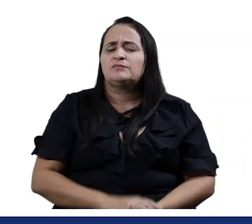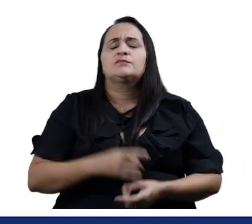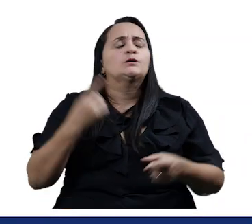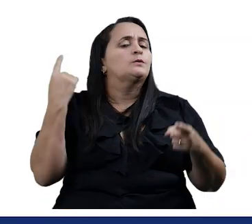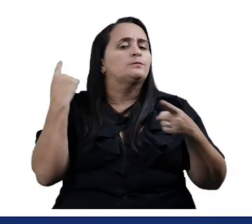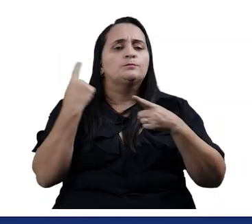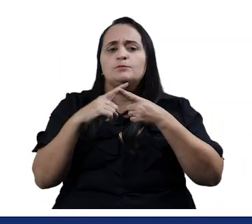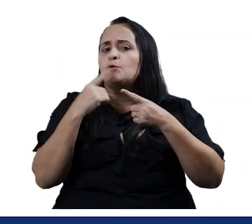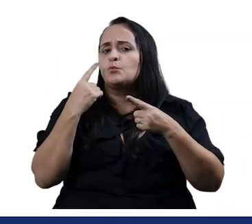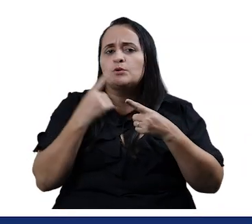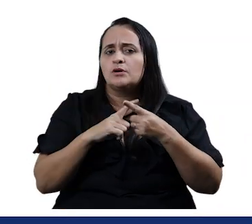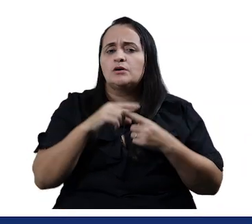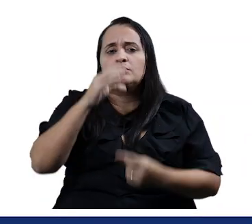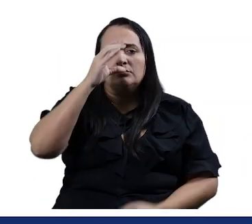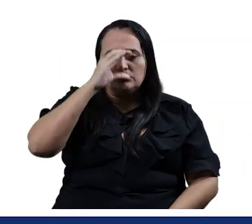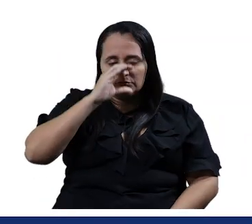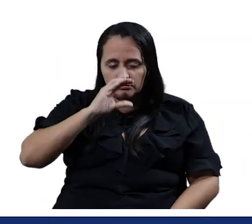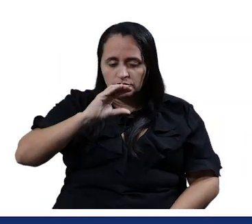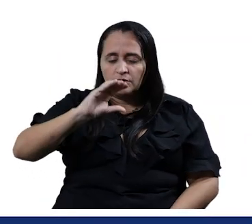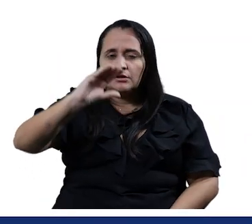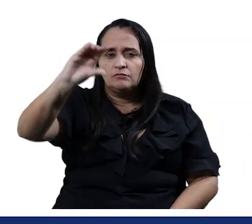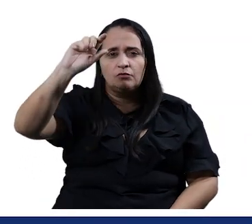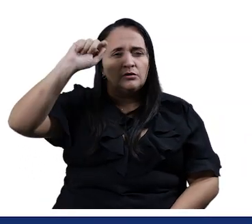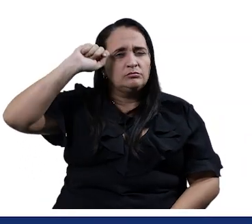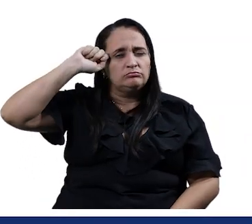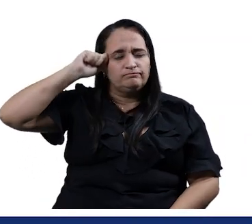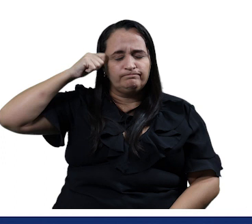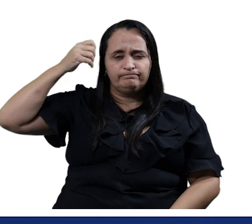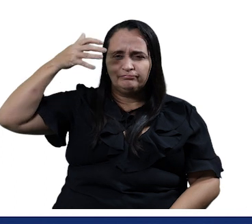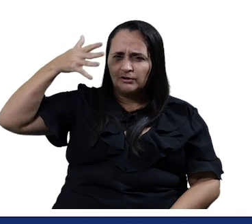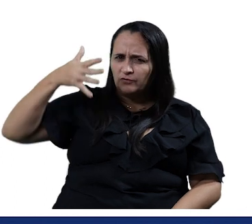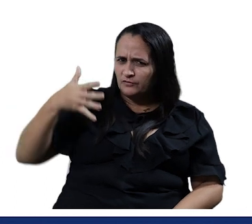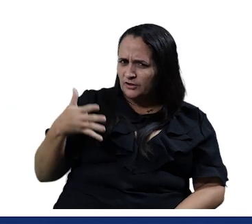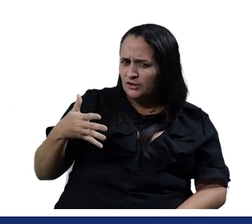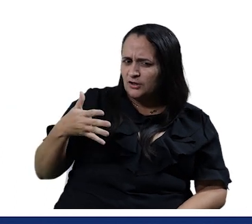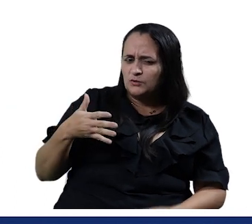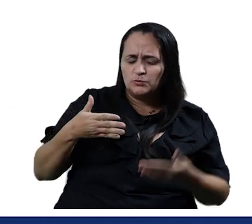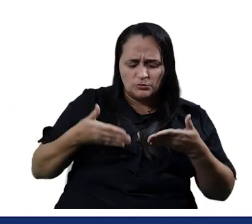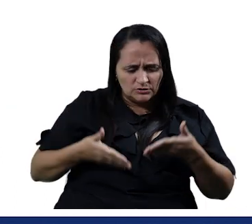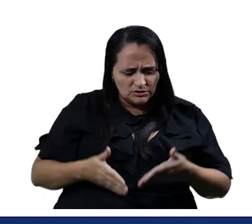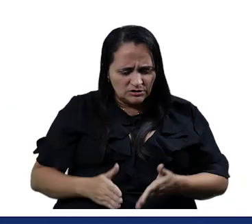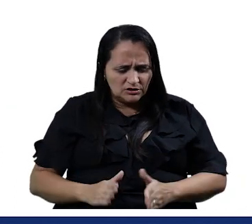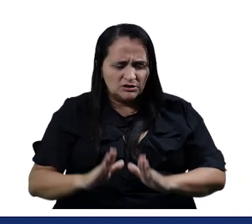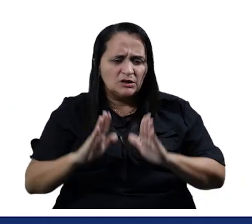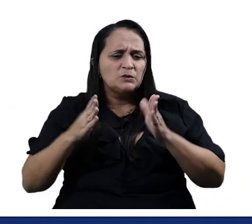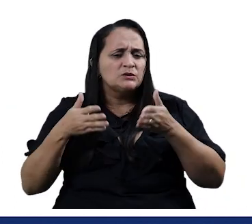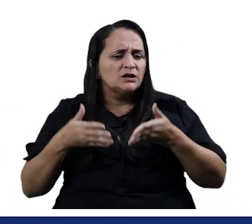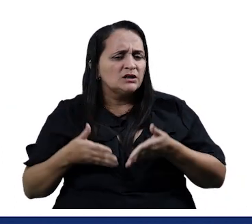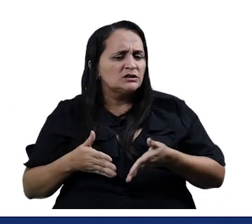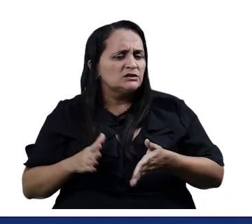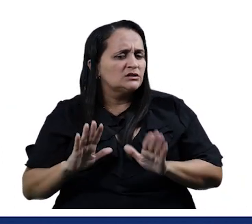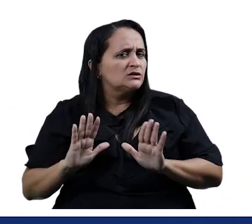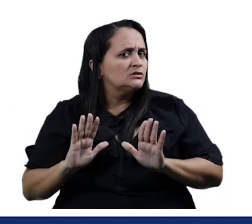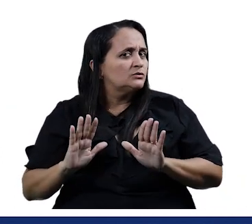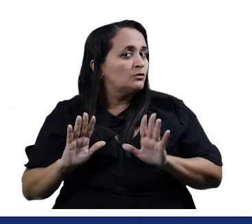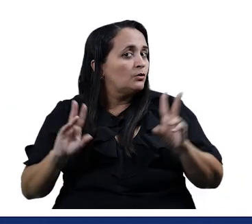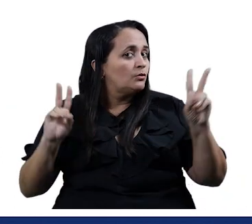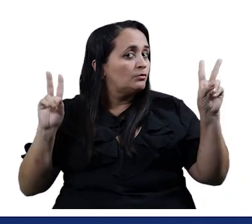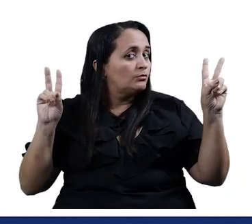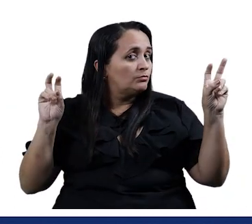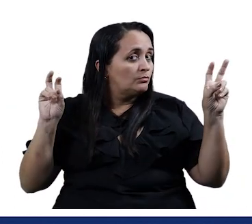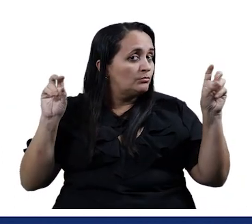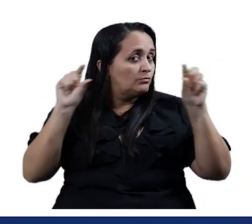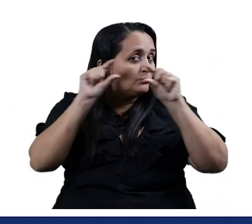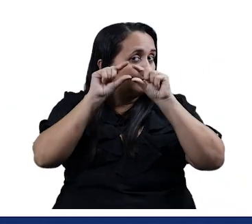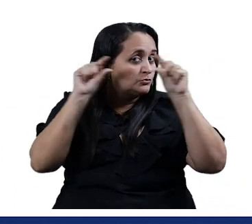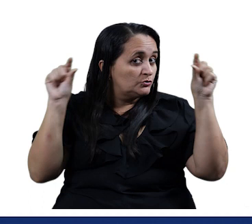Porque os elefantes africanos estão nascendo sem presas. Observe que isso aqui já é